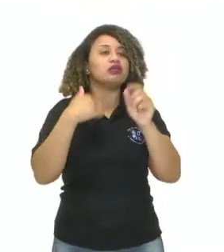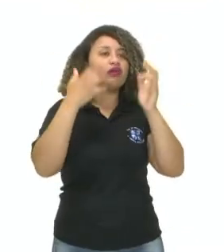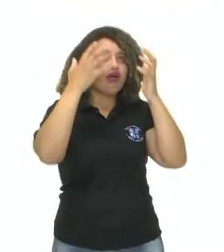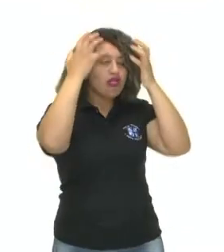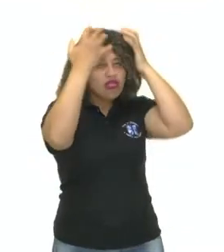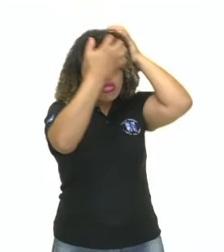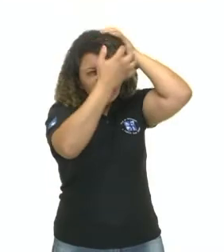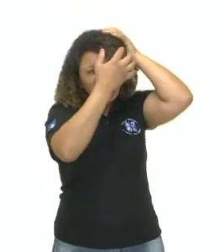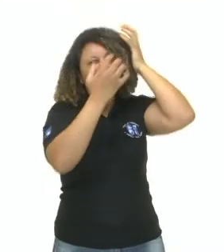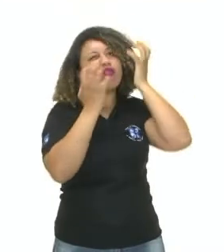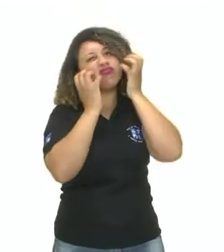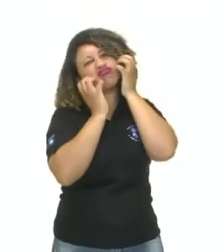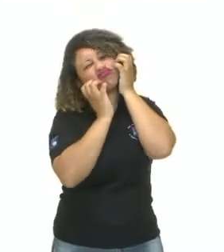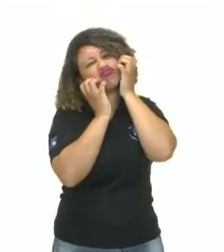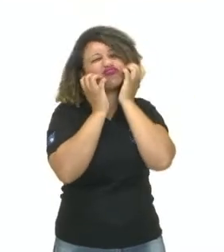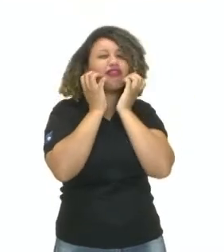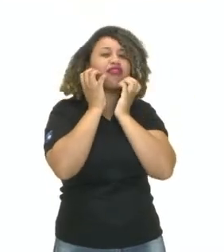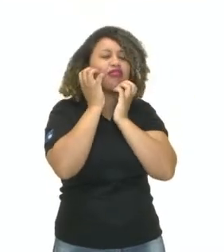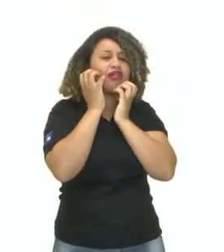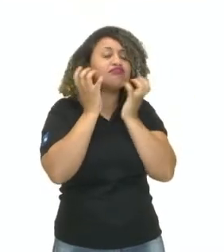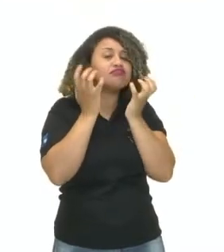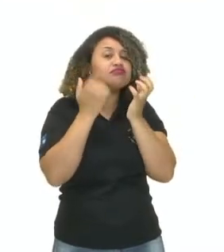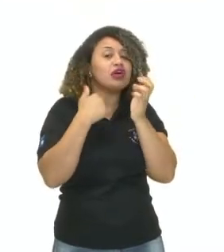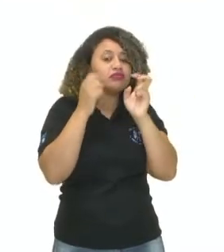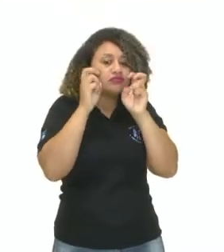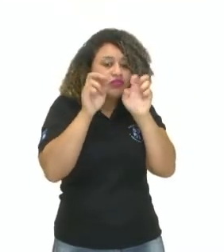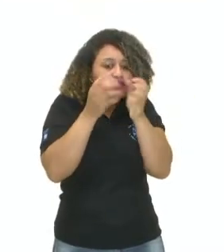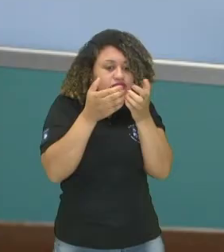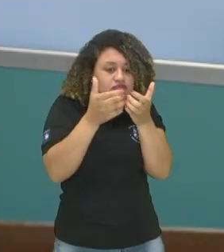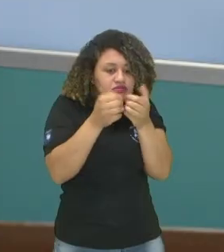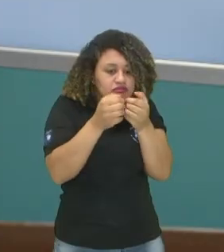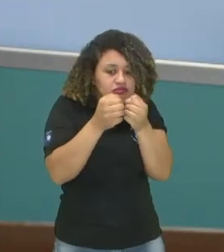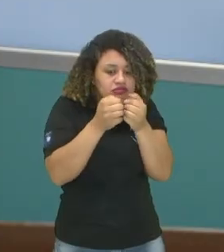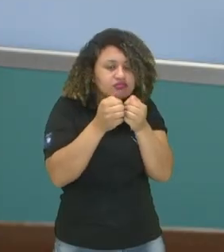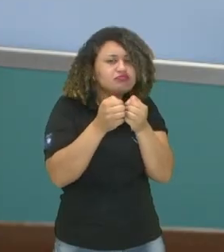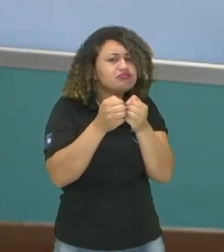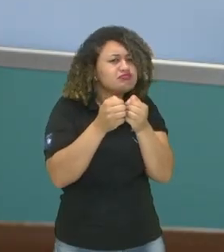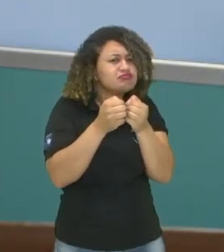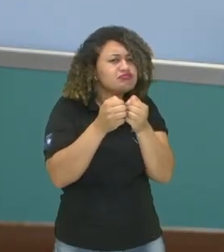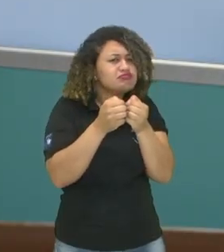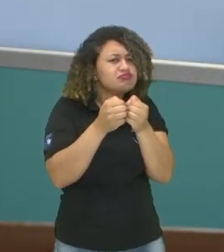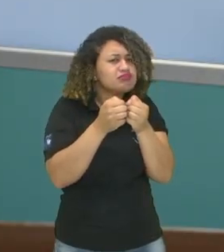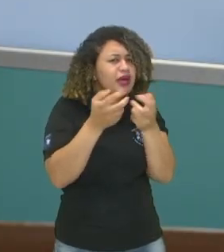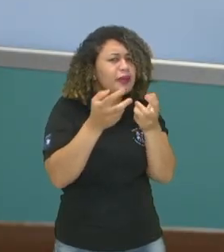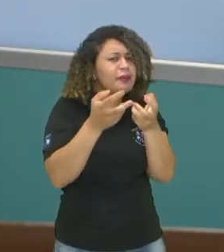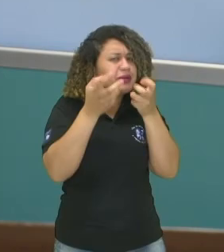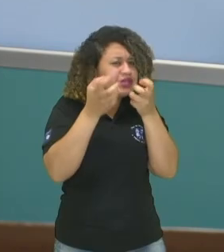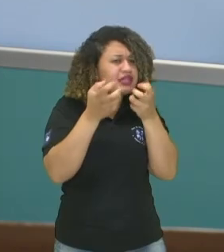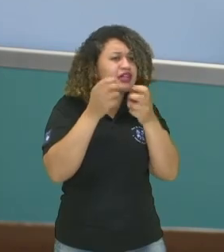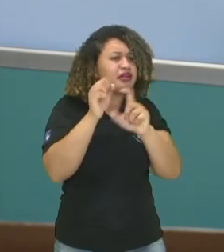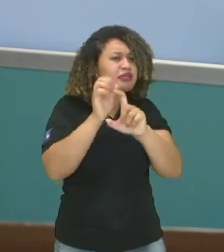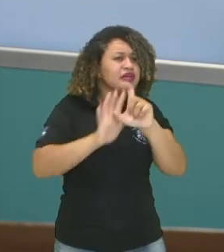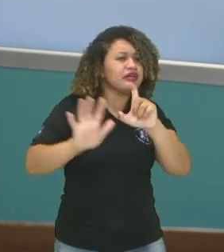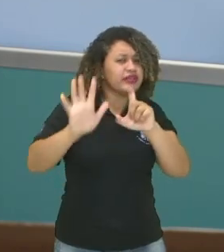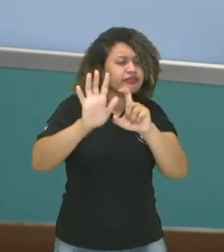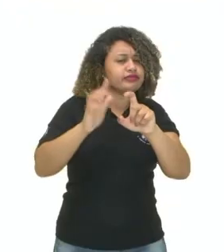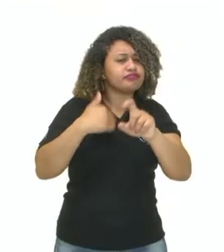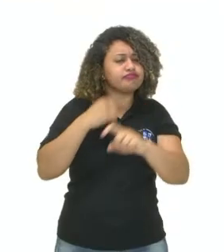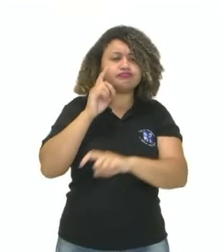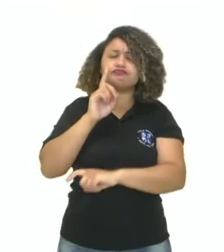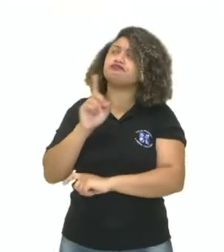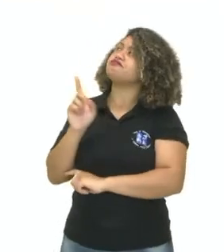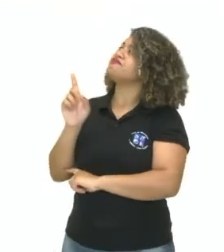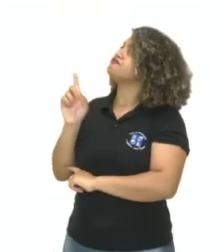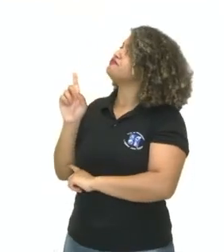por fazer, com o olhar fixo para o celular. Observe essas questões na charge. Nós temos aqui